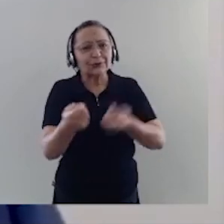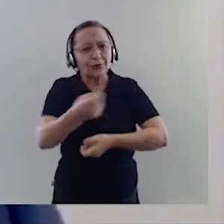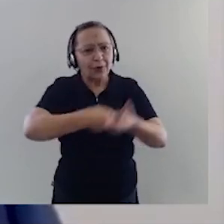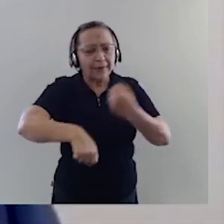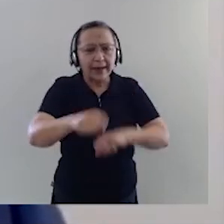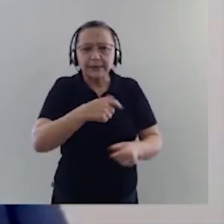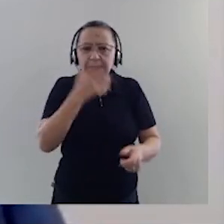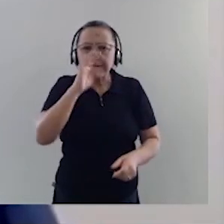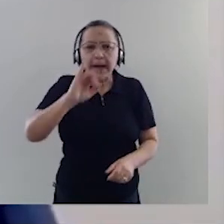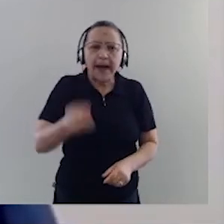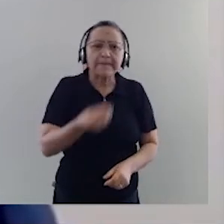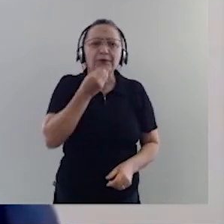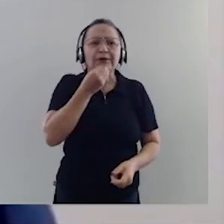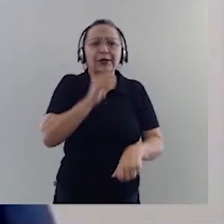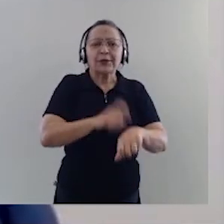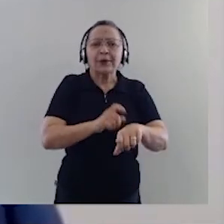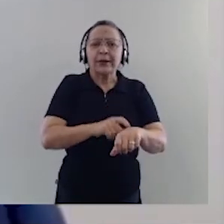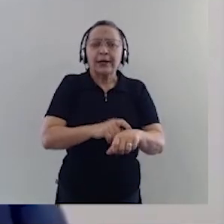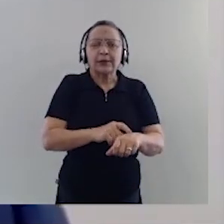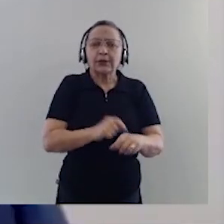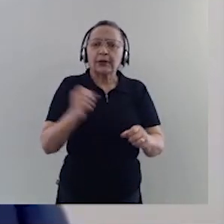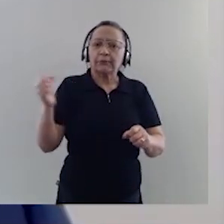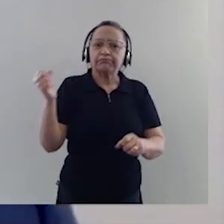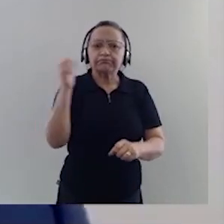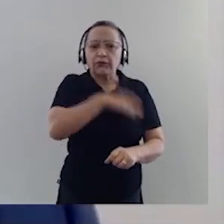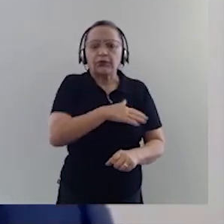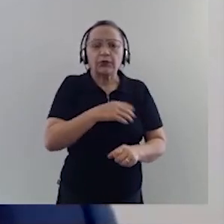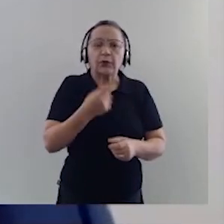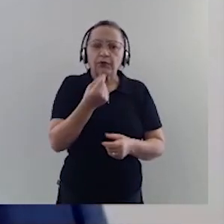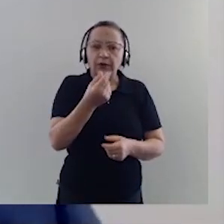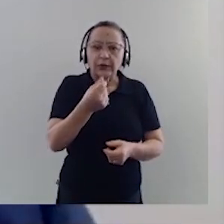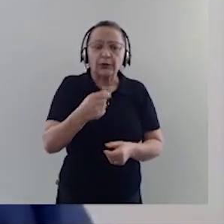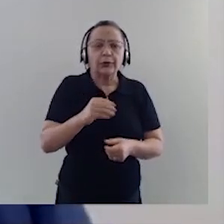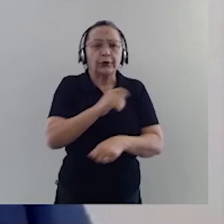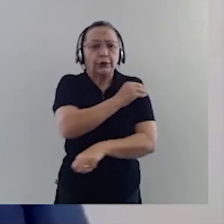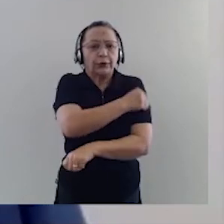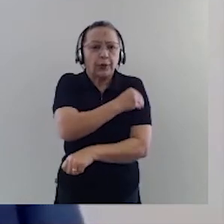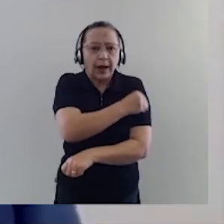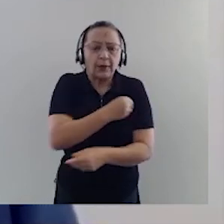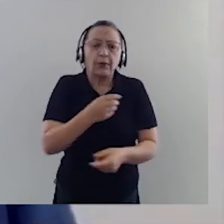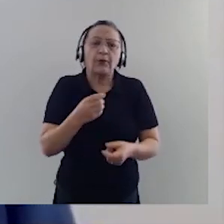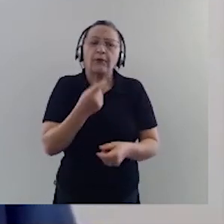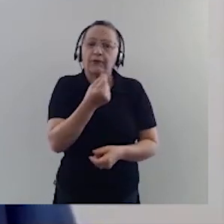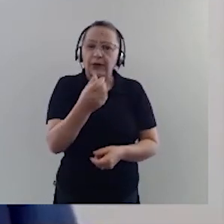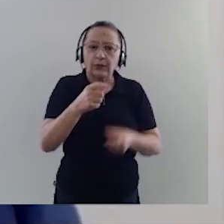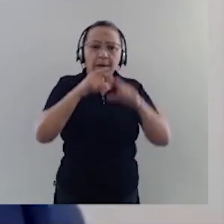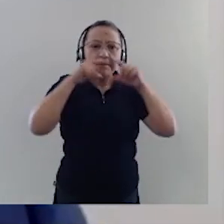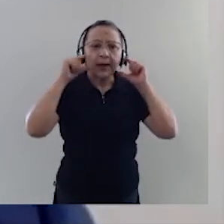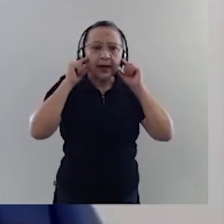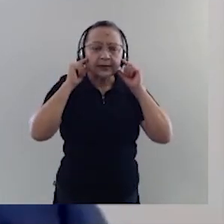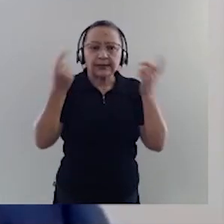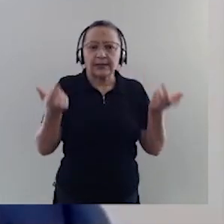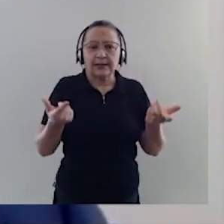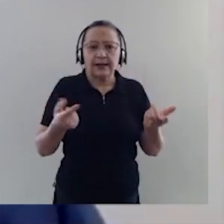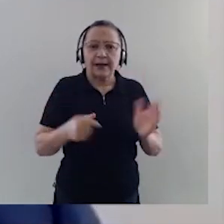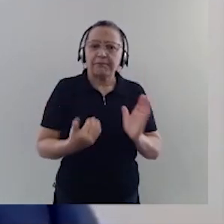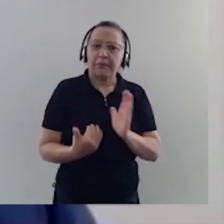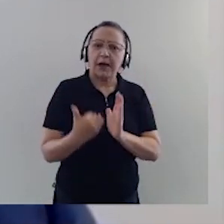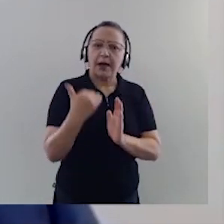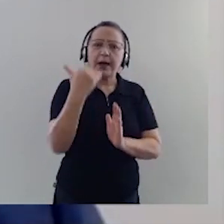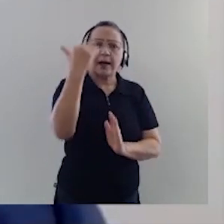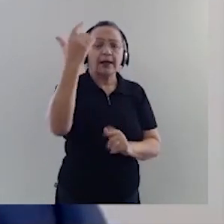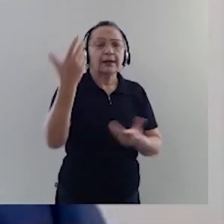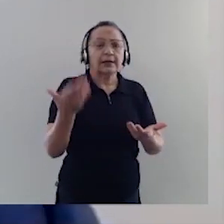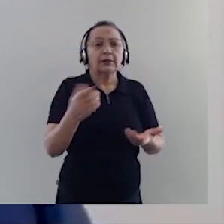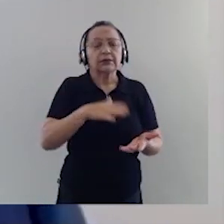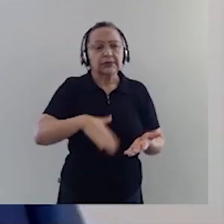que evidentemente terá que ser analisado, seja pelos órgãos de controle, seja pelo